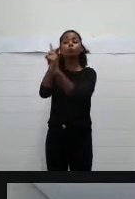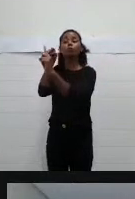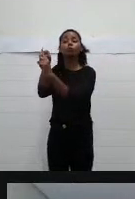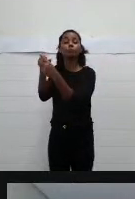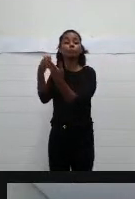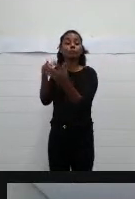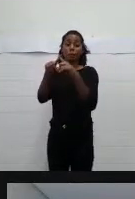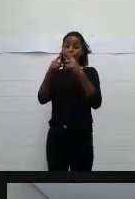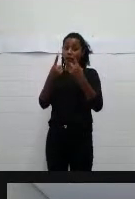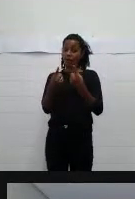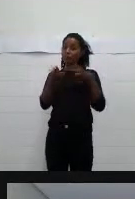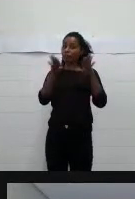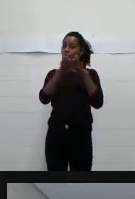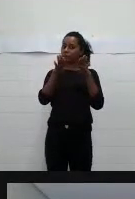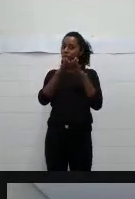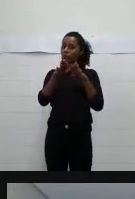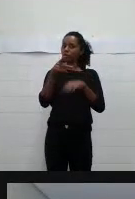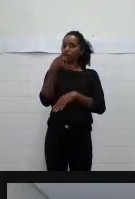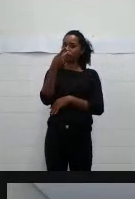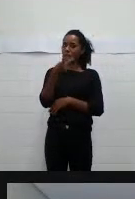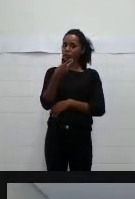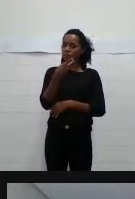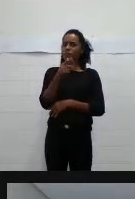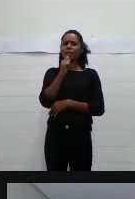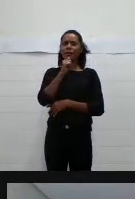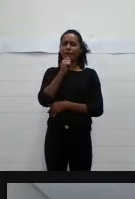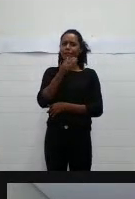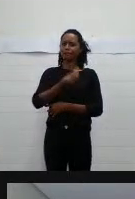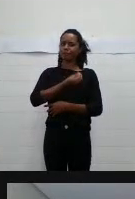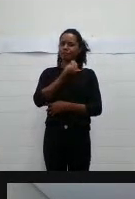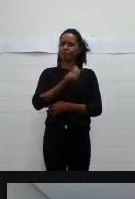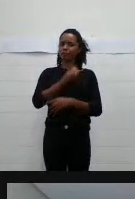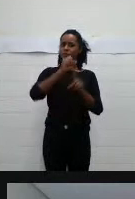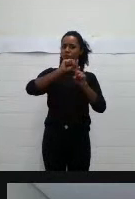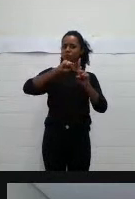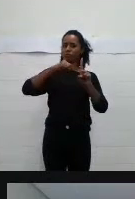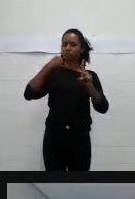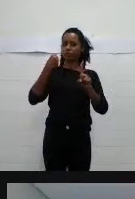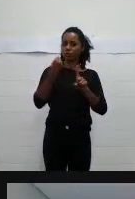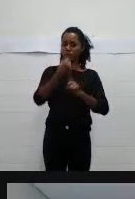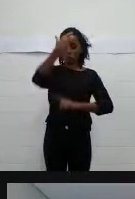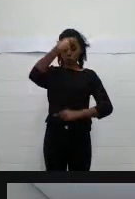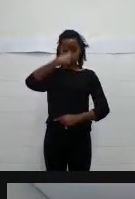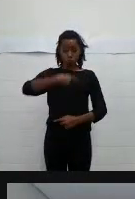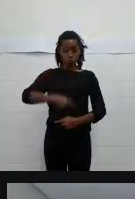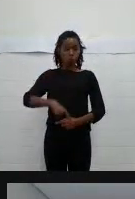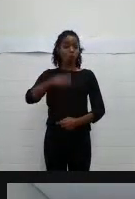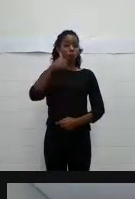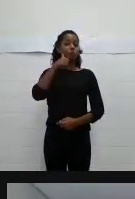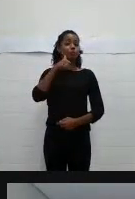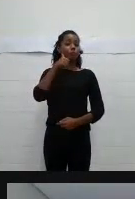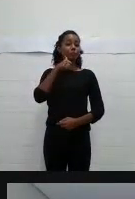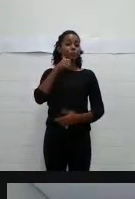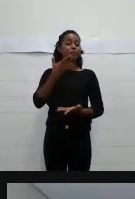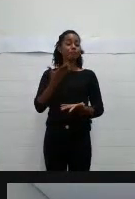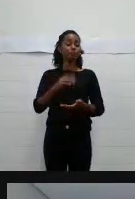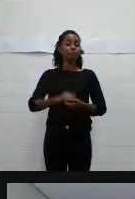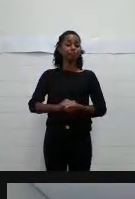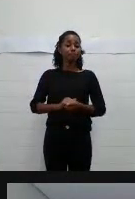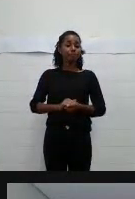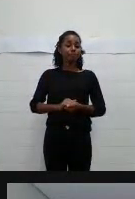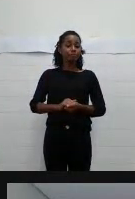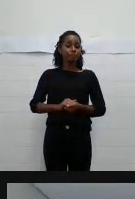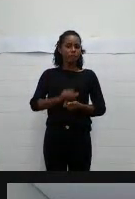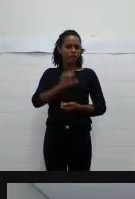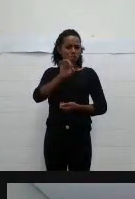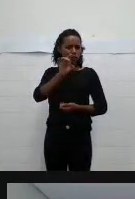Mas eu diria que ainda vivemos numa sociedade que o corpo feminino, né? E aí eu não estou